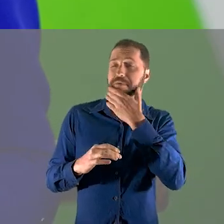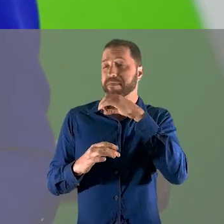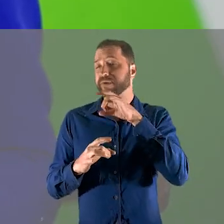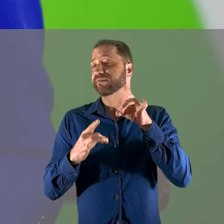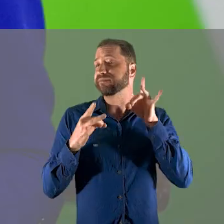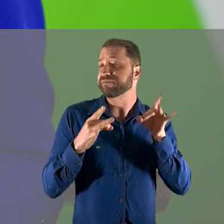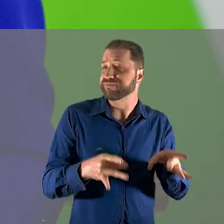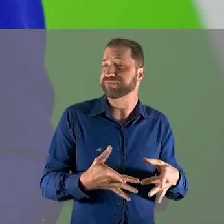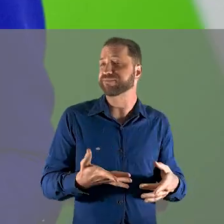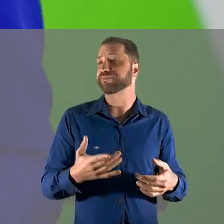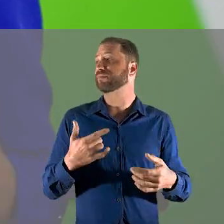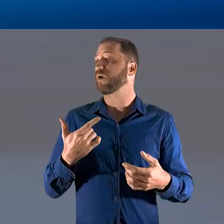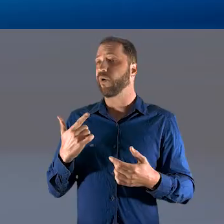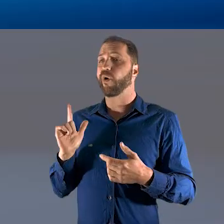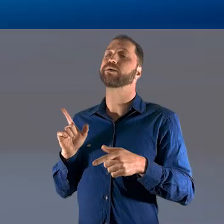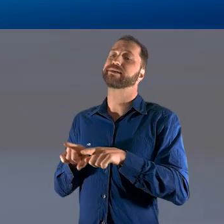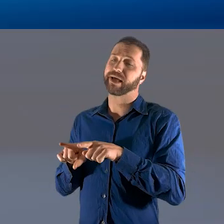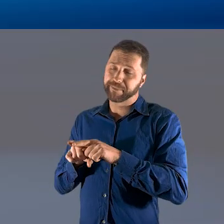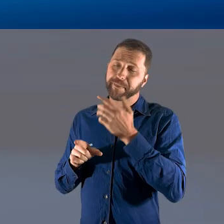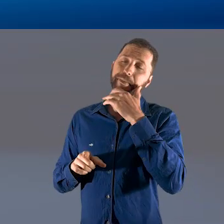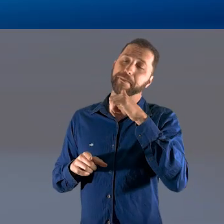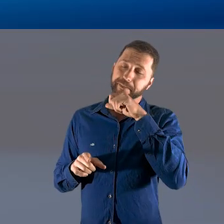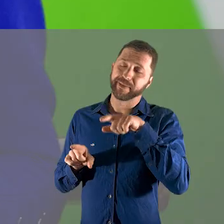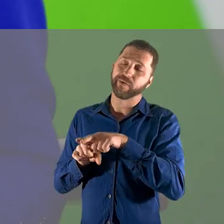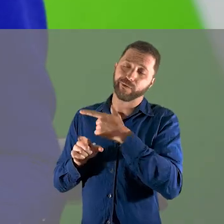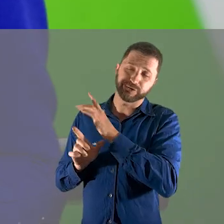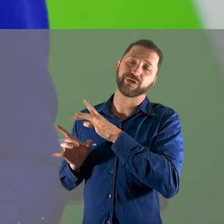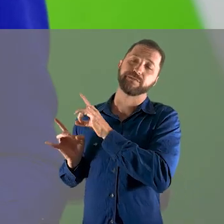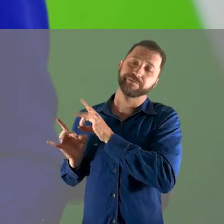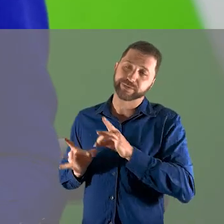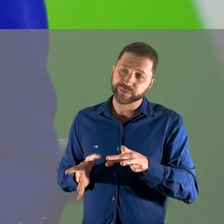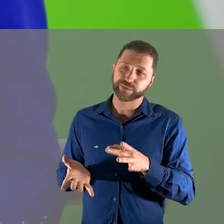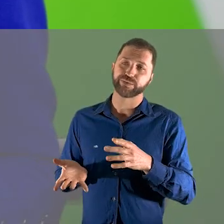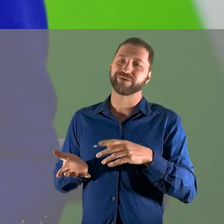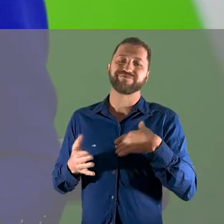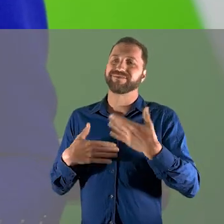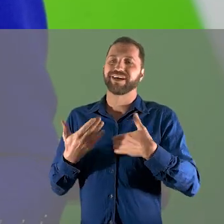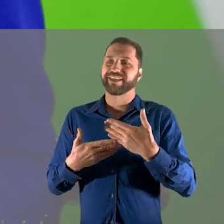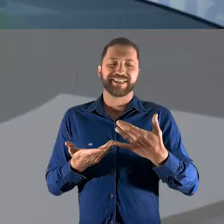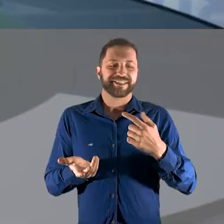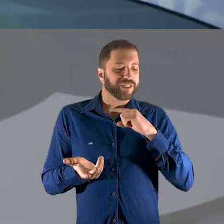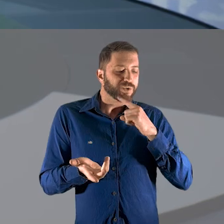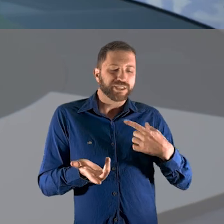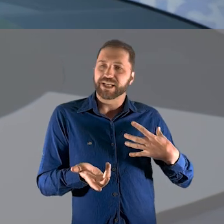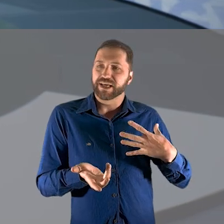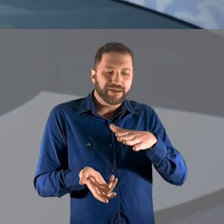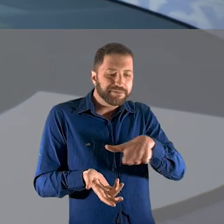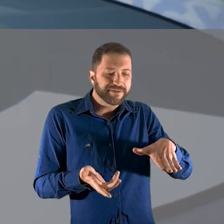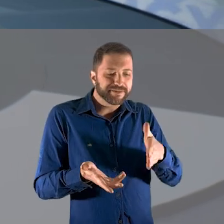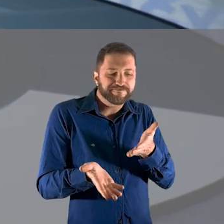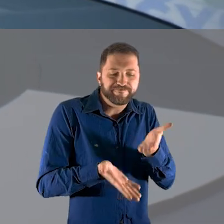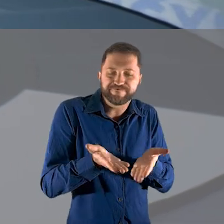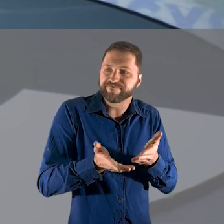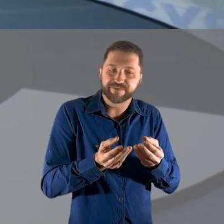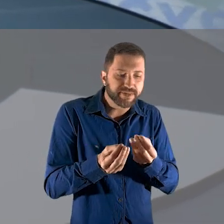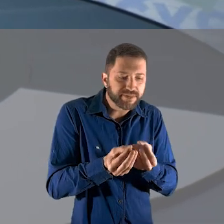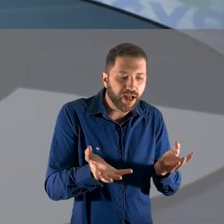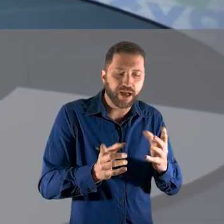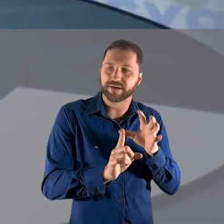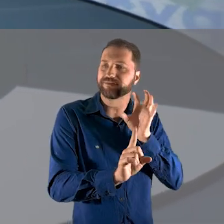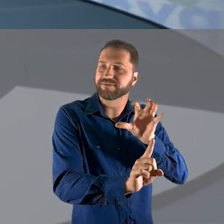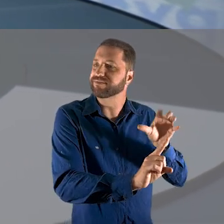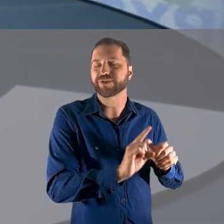abandonadas pelos pais que também foram abandonados nem sempre os pais conseguem dar para as crianças é o que elas